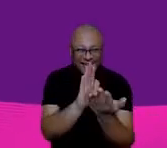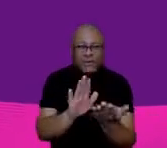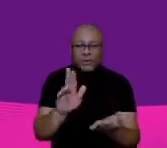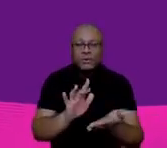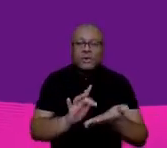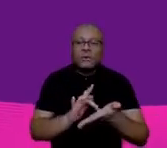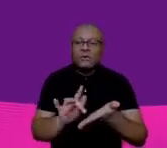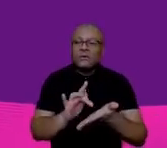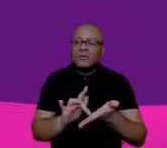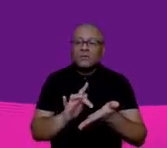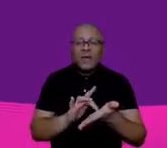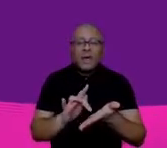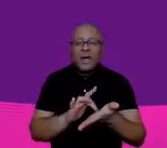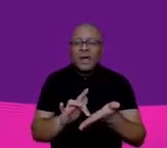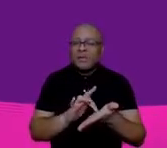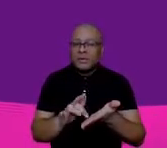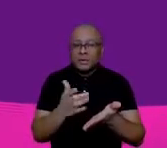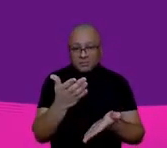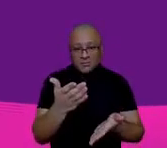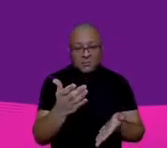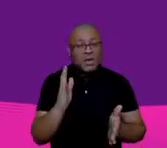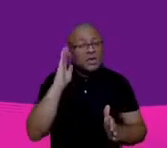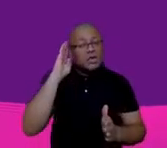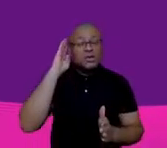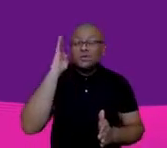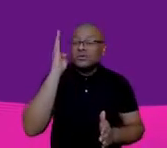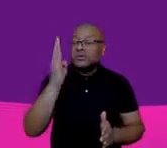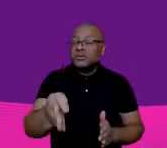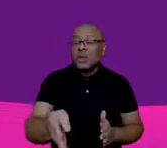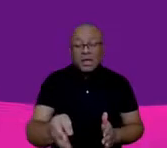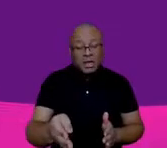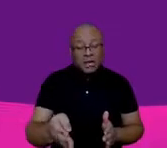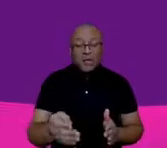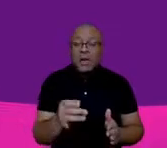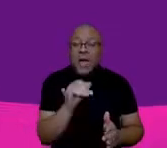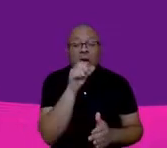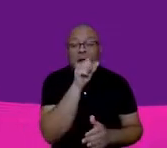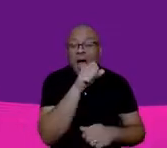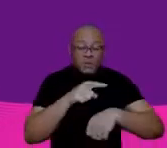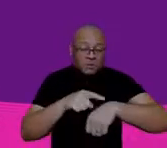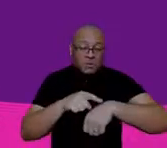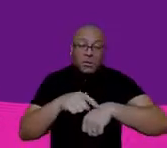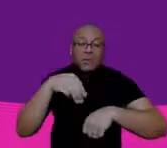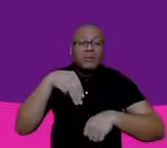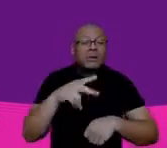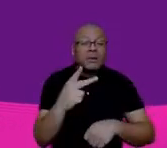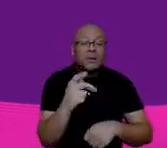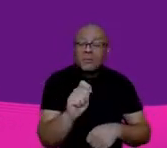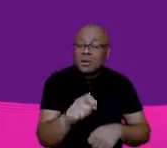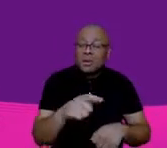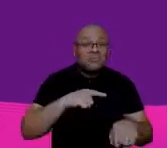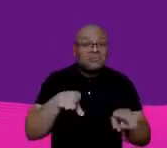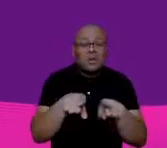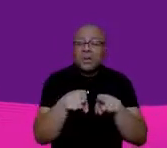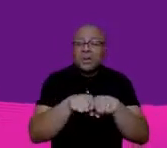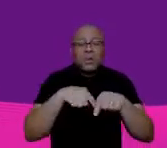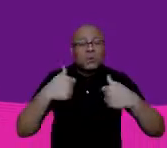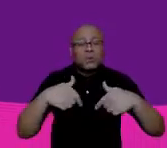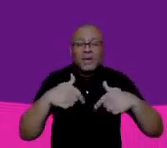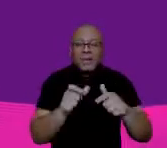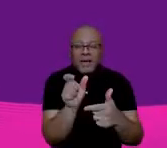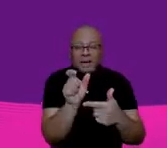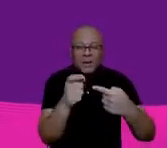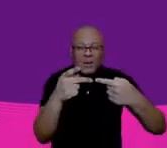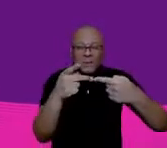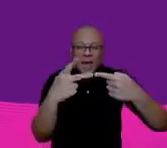aqui eu programo tudo do paciente, tanto o miliampere, a largura de pulso e a frequência, são parâmetros que a gente trabalha, com várias